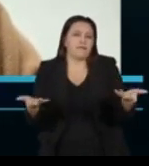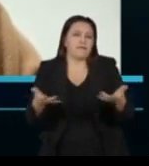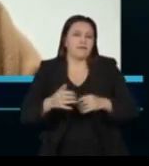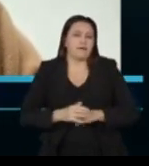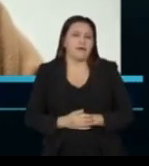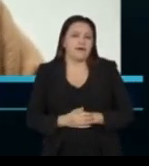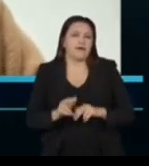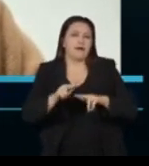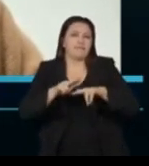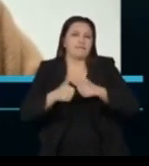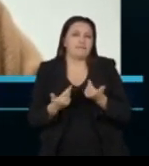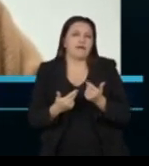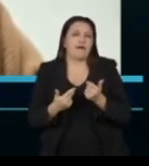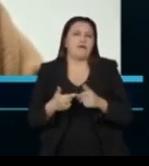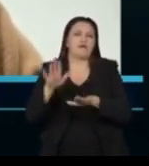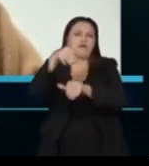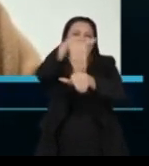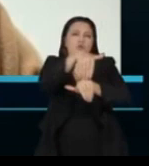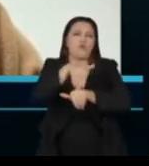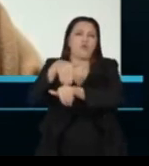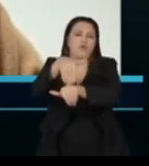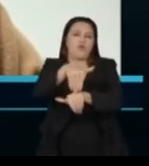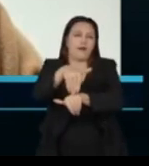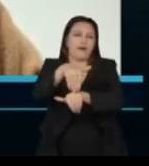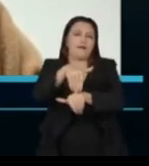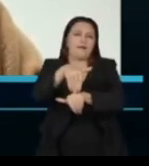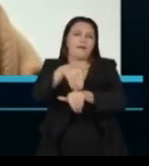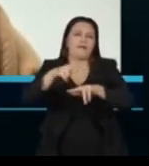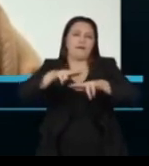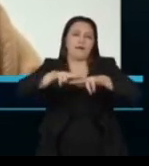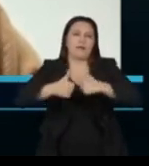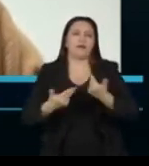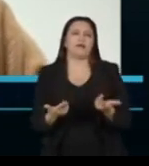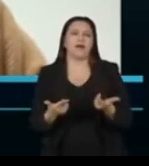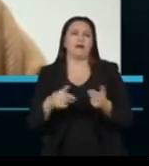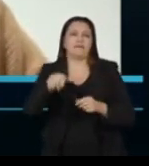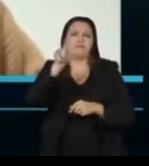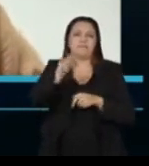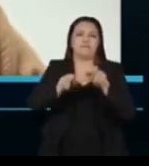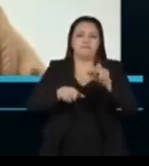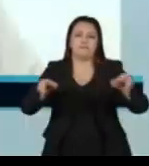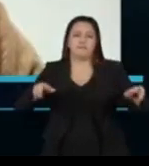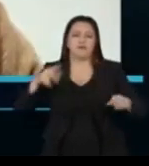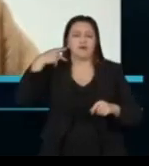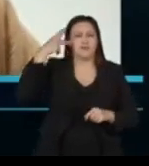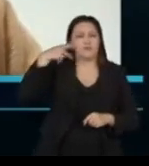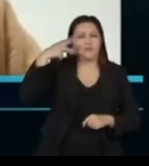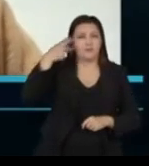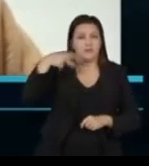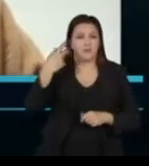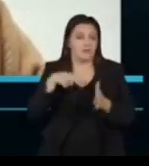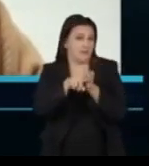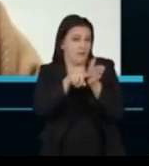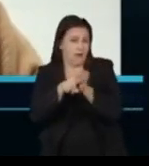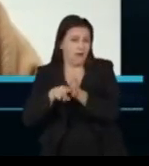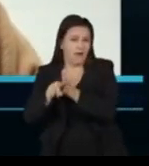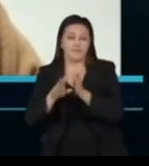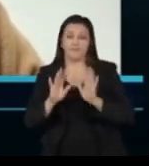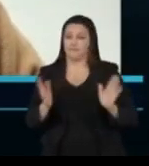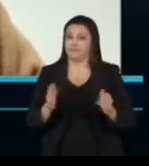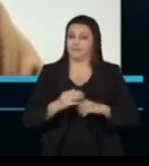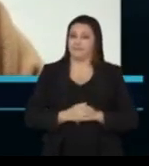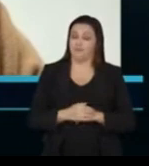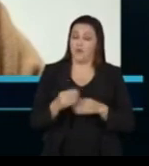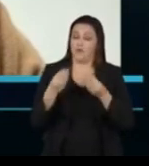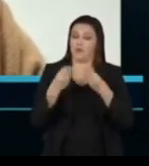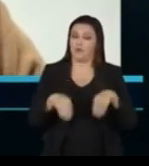pela mera condição de réu ostentada por um parlamentar ou de investigado. A consequência legal pode